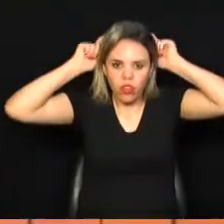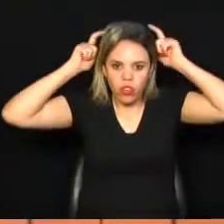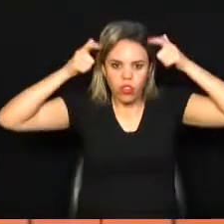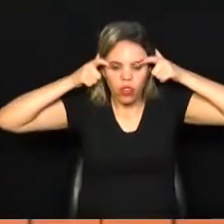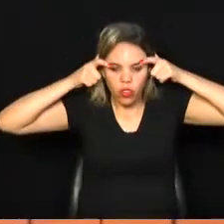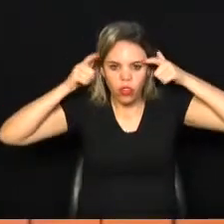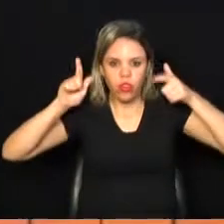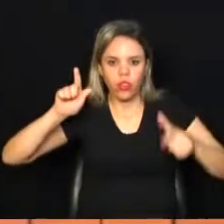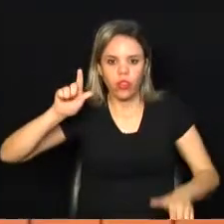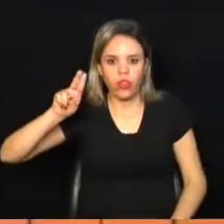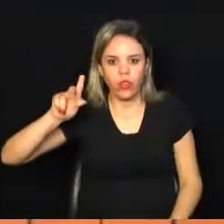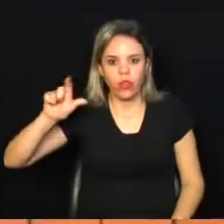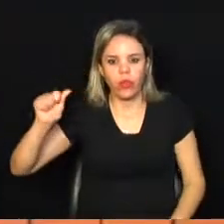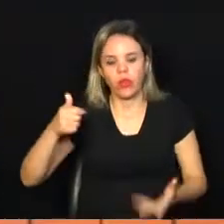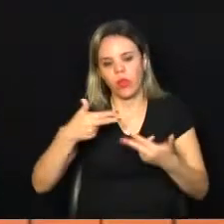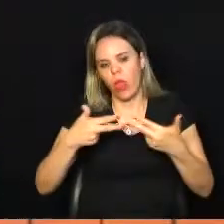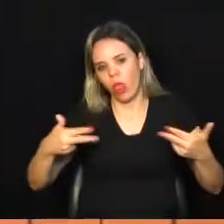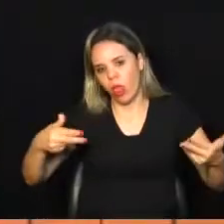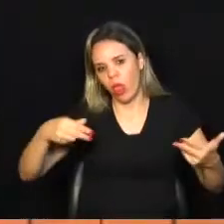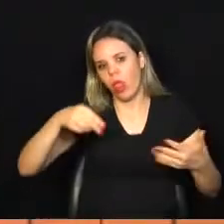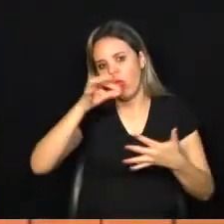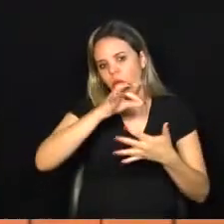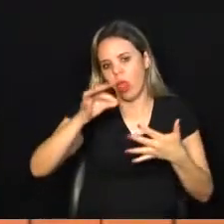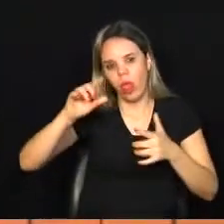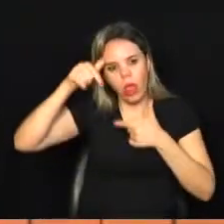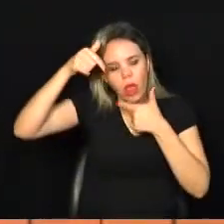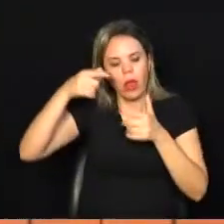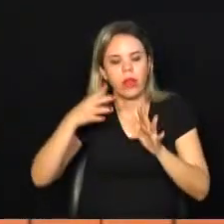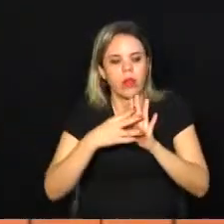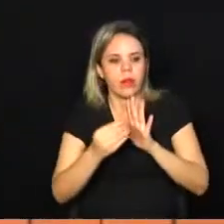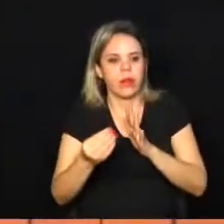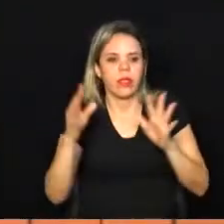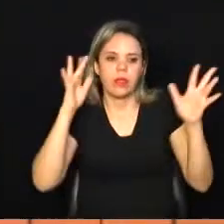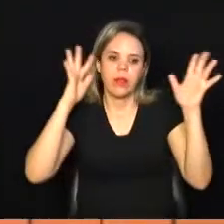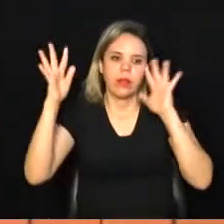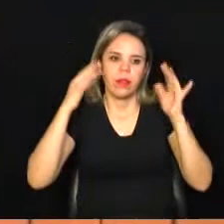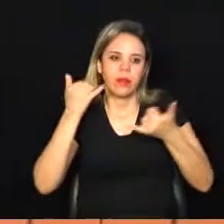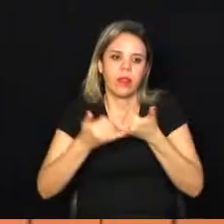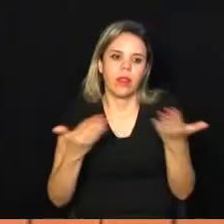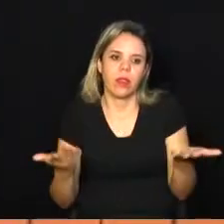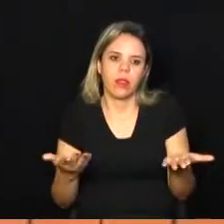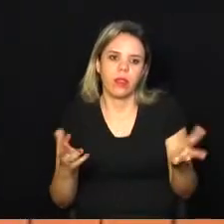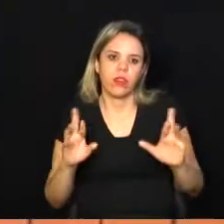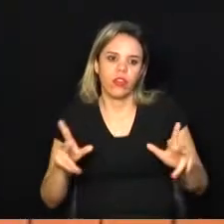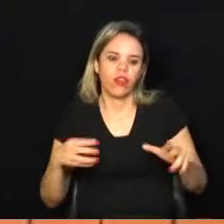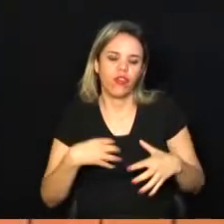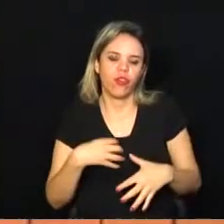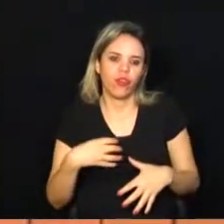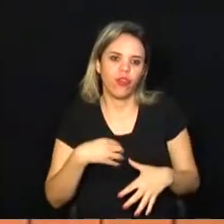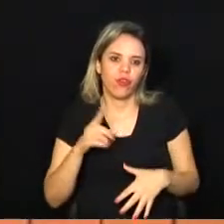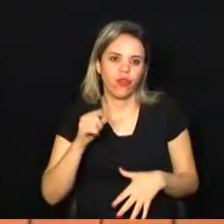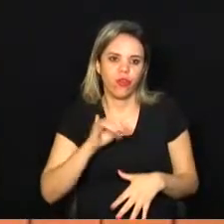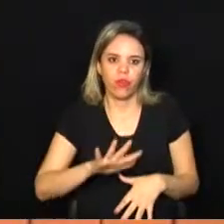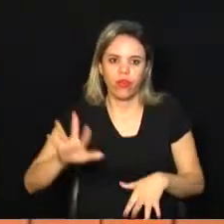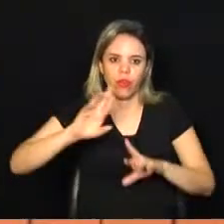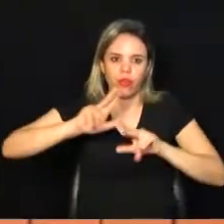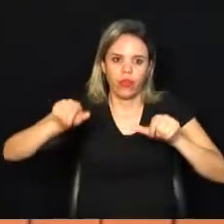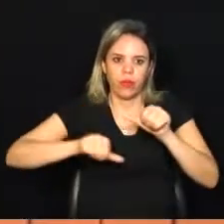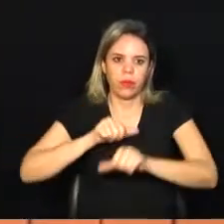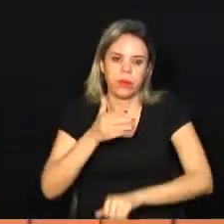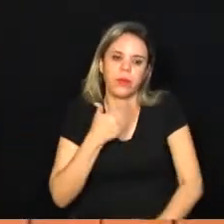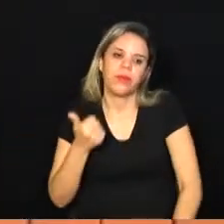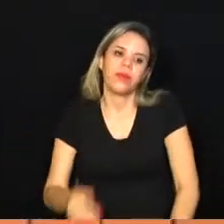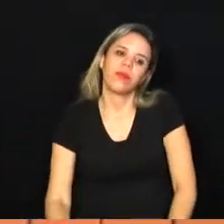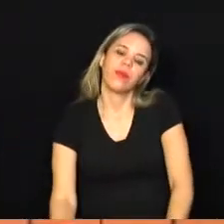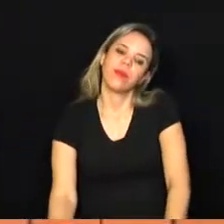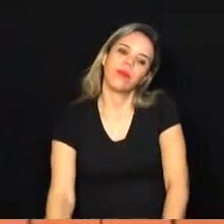imitava a Maria Sharapova, então realmente tinha essa descontração e hoje a figura dele, a imagem é completamente